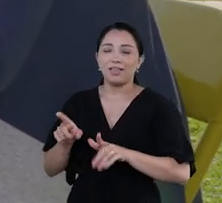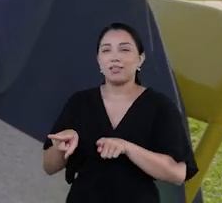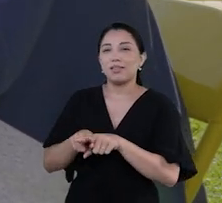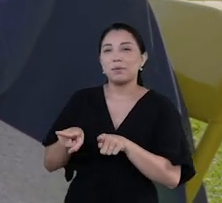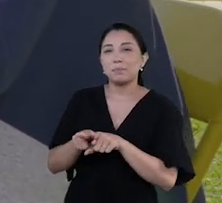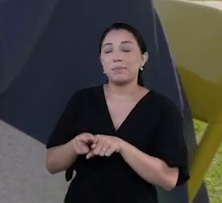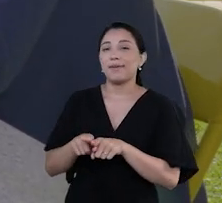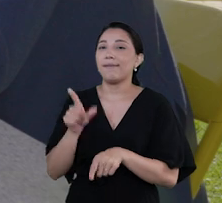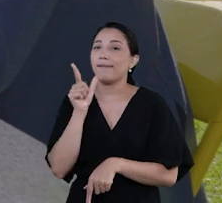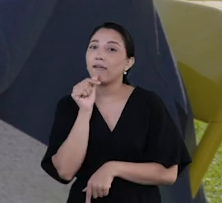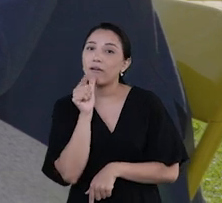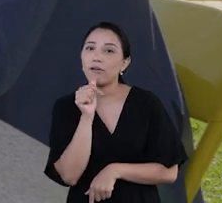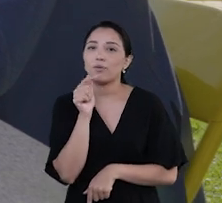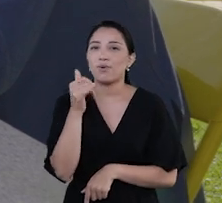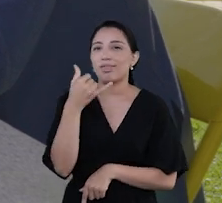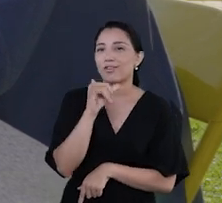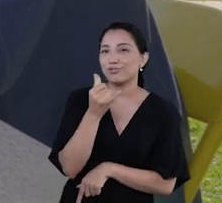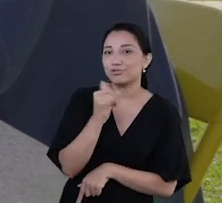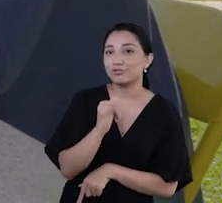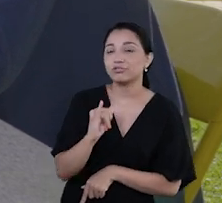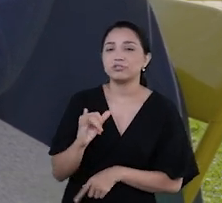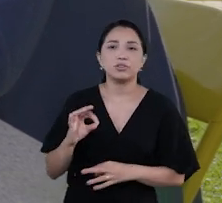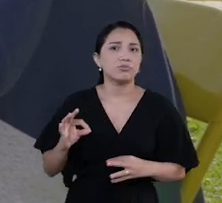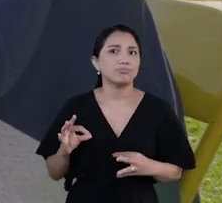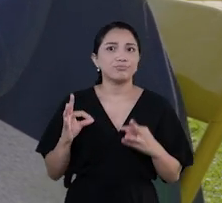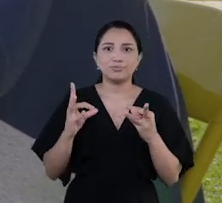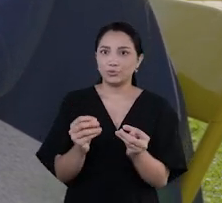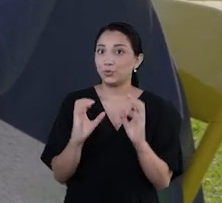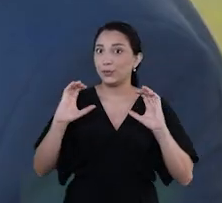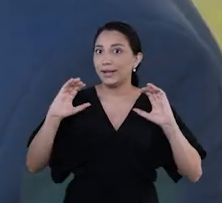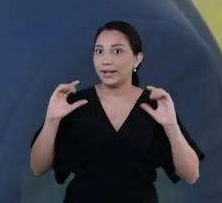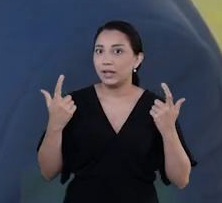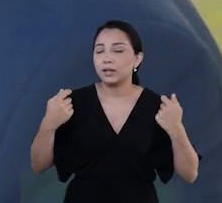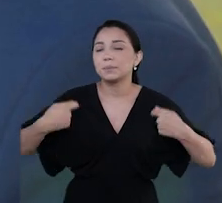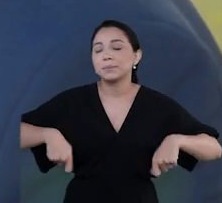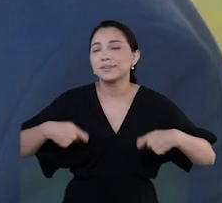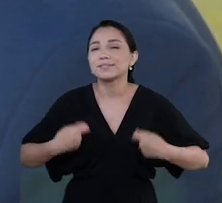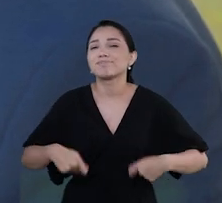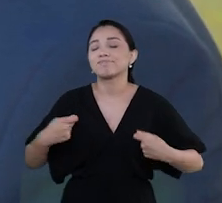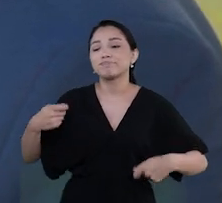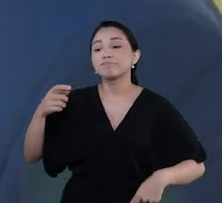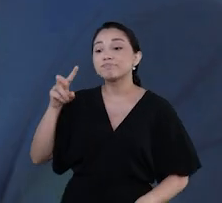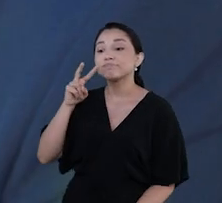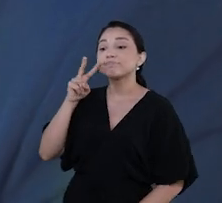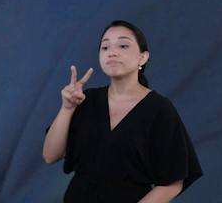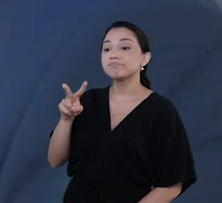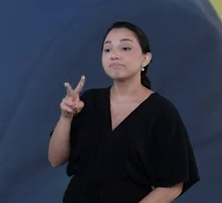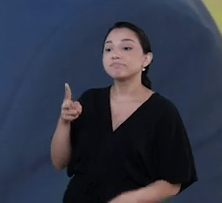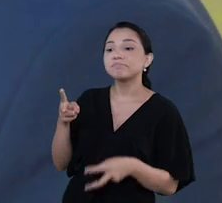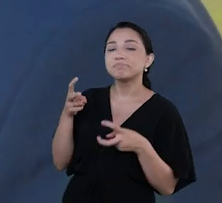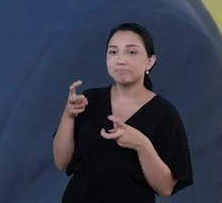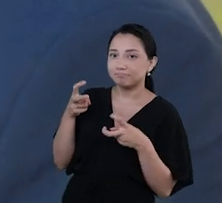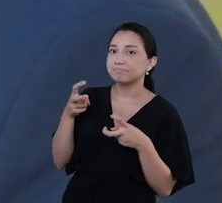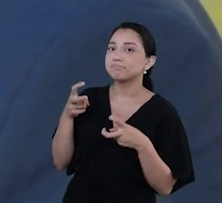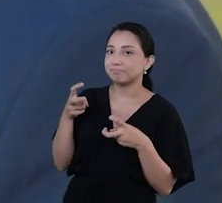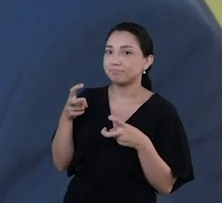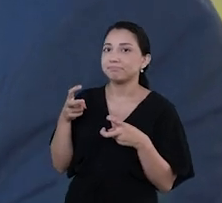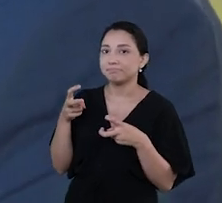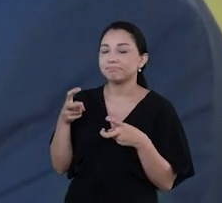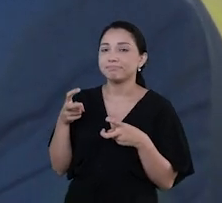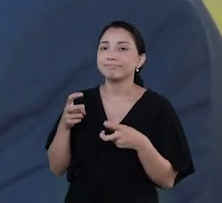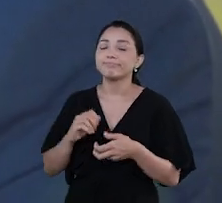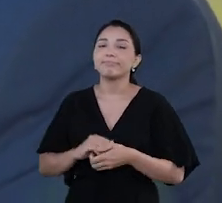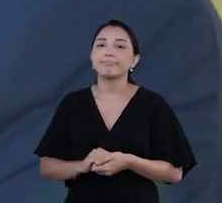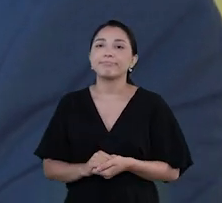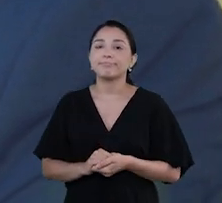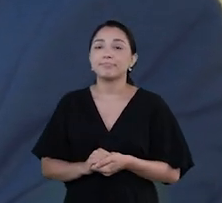então tudo Isso evidentemente precisa ser considerado em qualquer de nossas regiões é claro considerando evidentemente